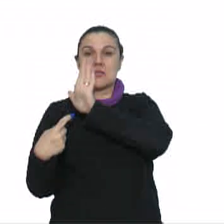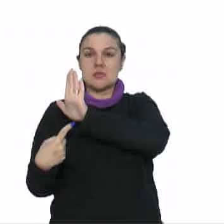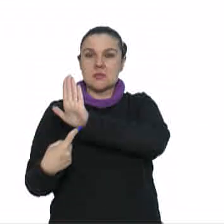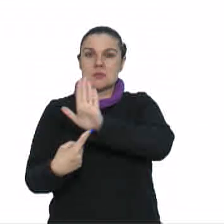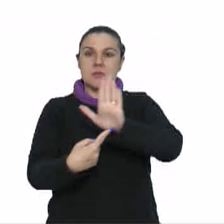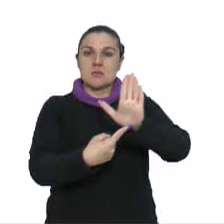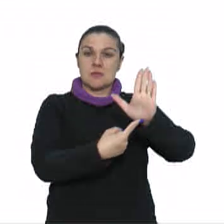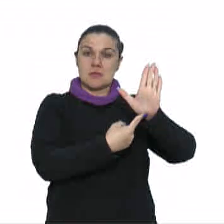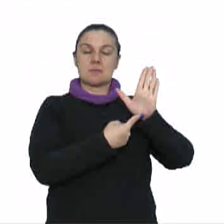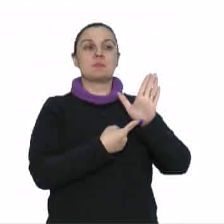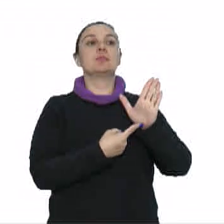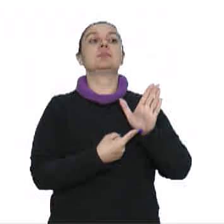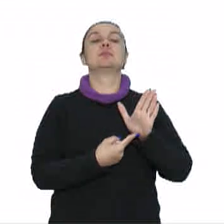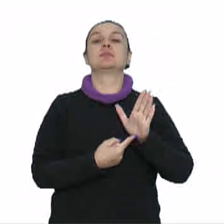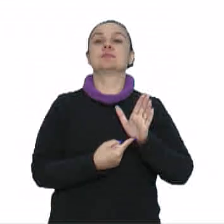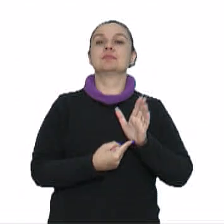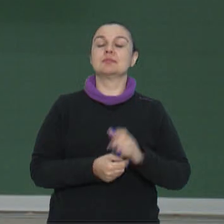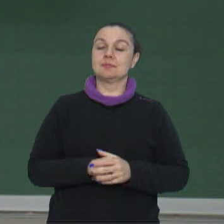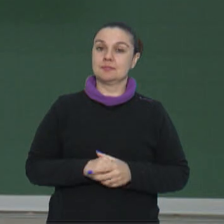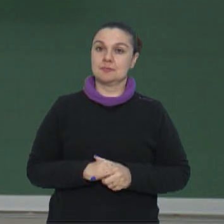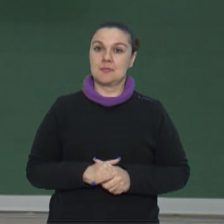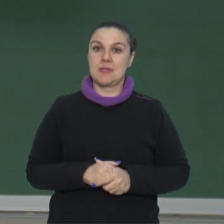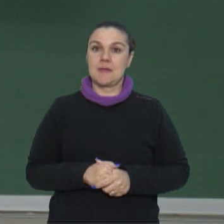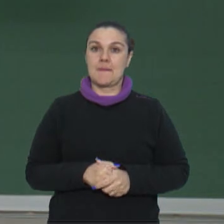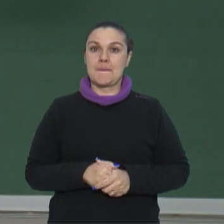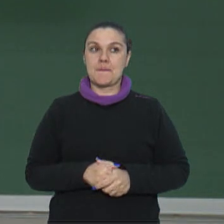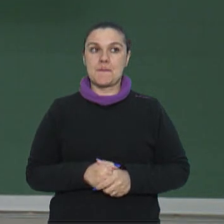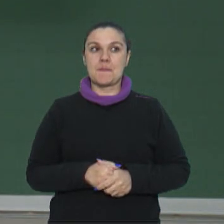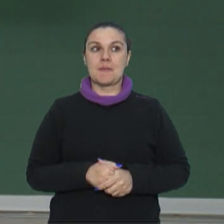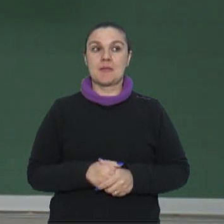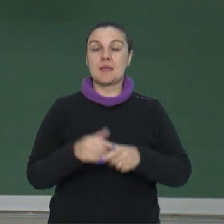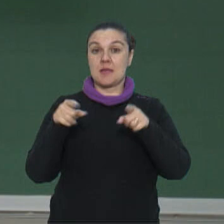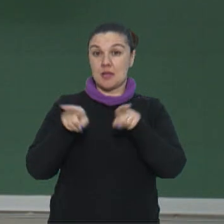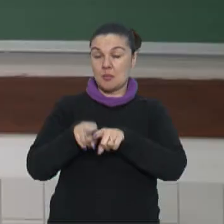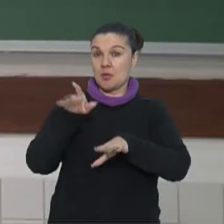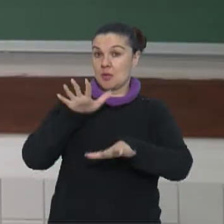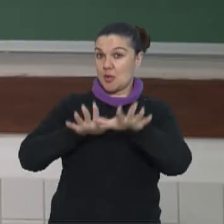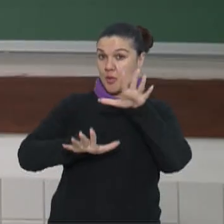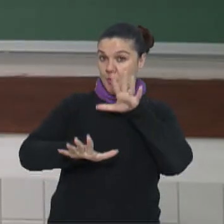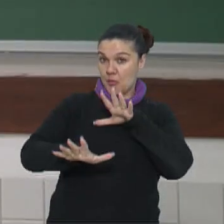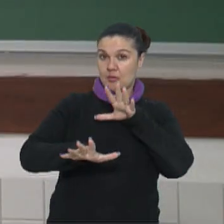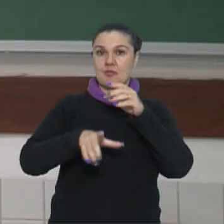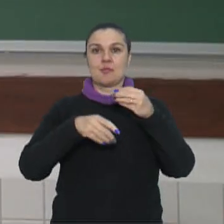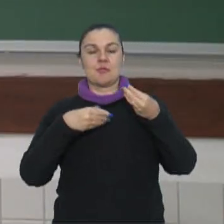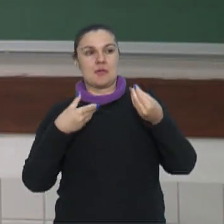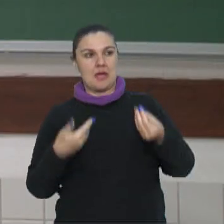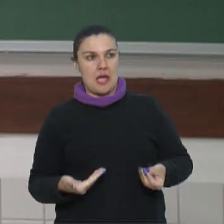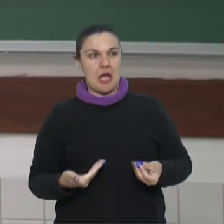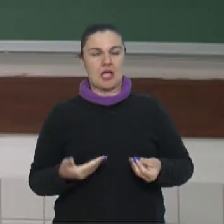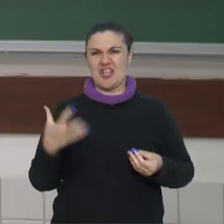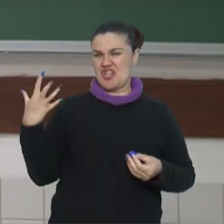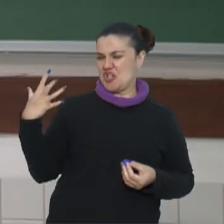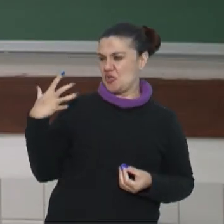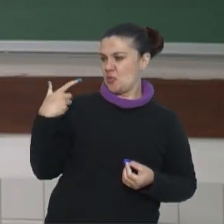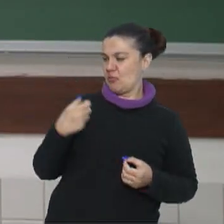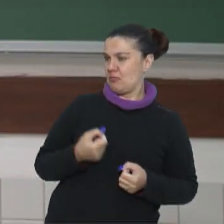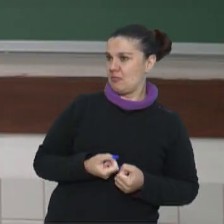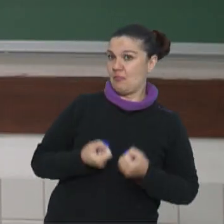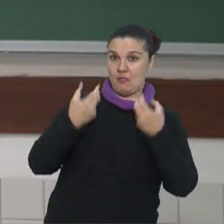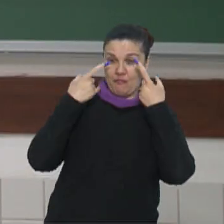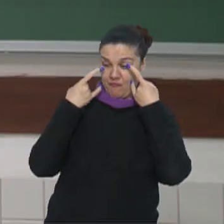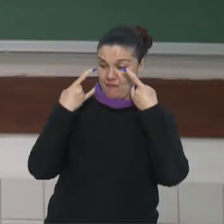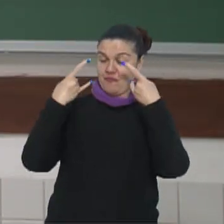para o guerreiro azteca. E muito cuidado com essa questão assim, cinematográfica, né?